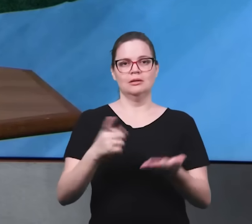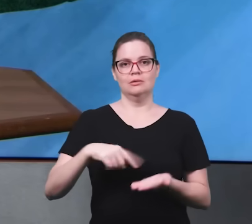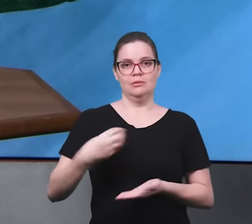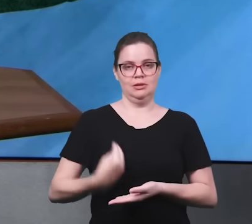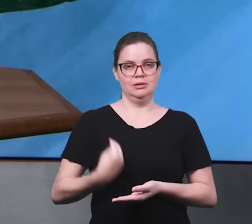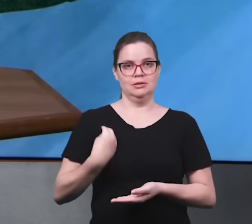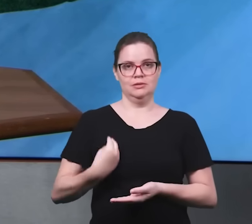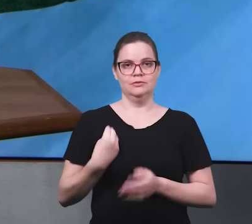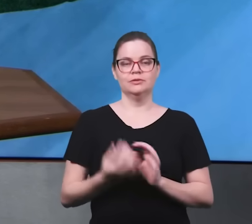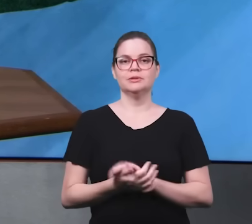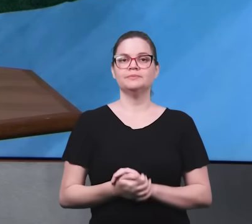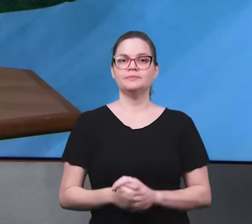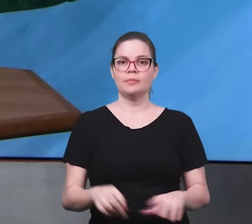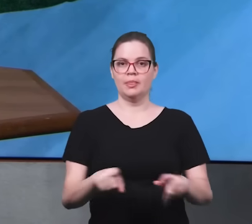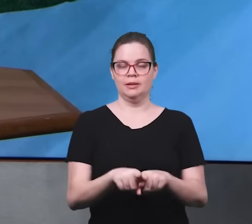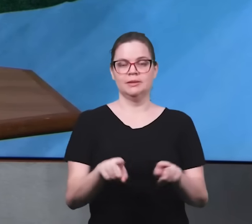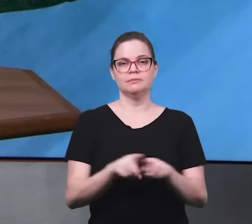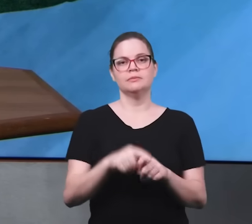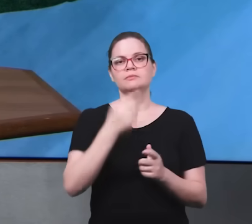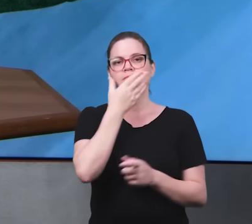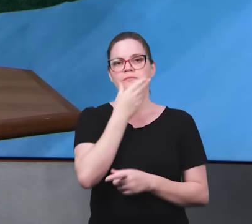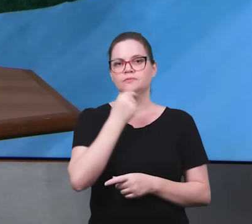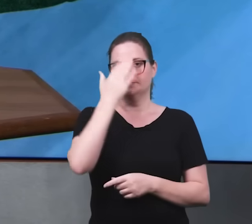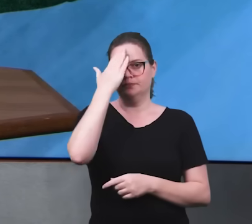vida. Quando Salomão,